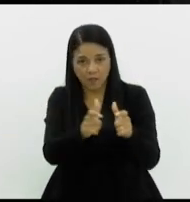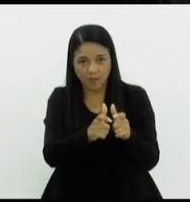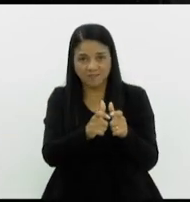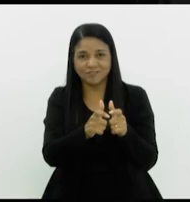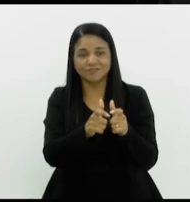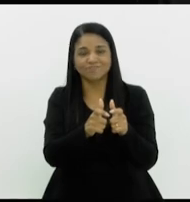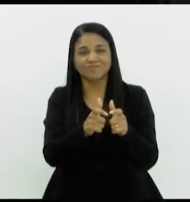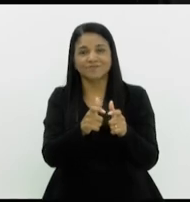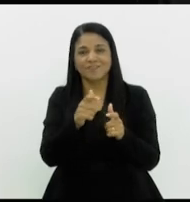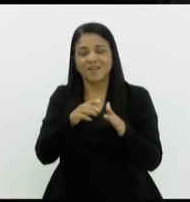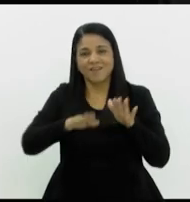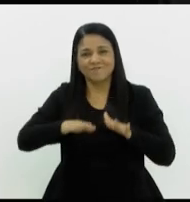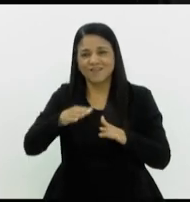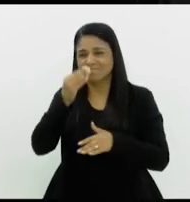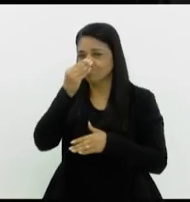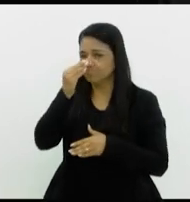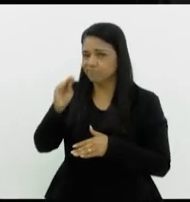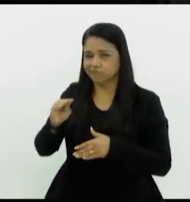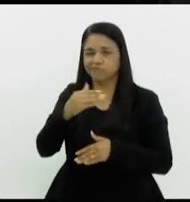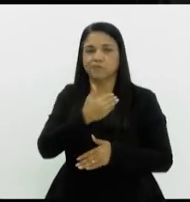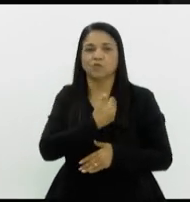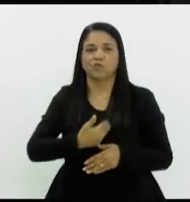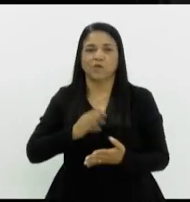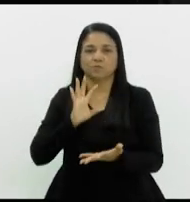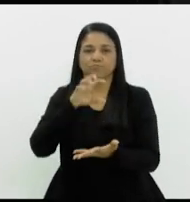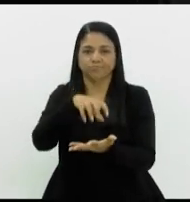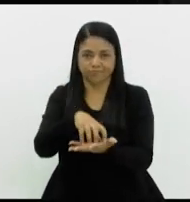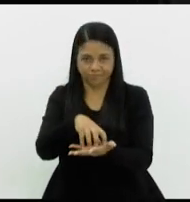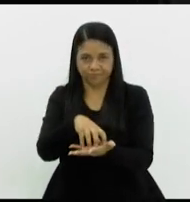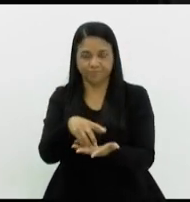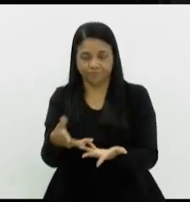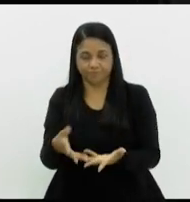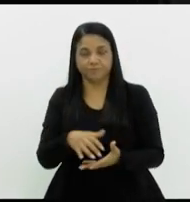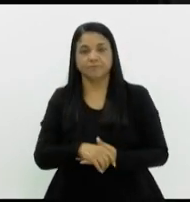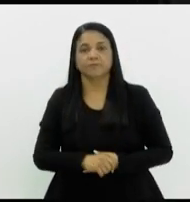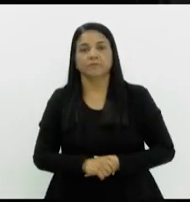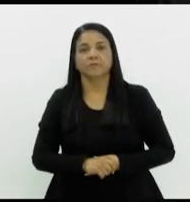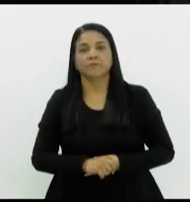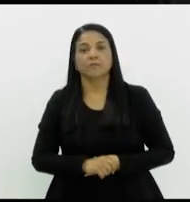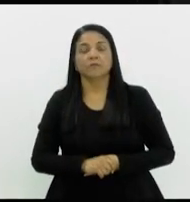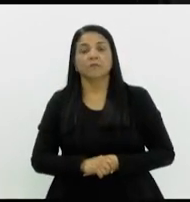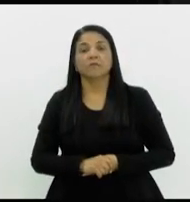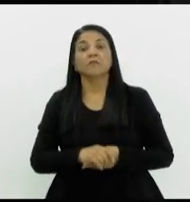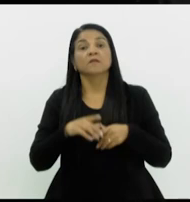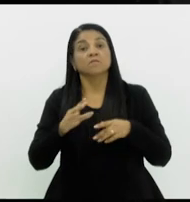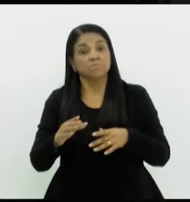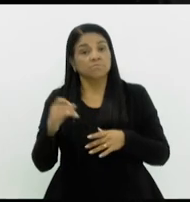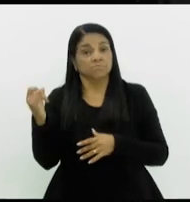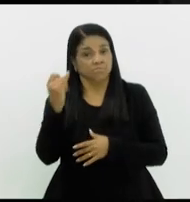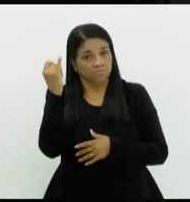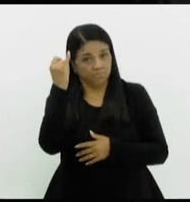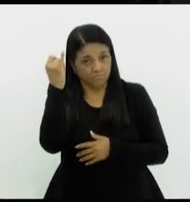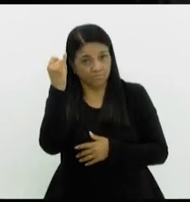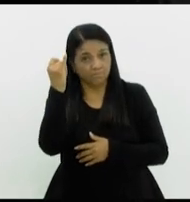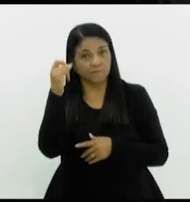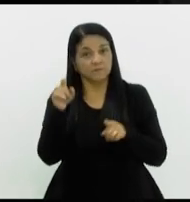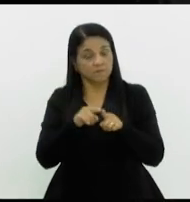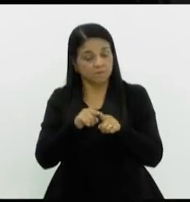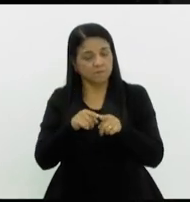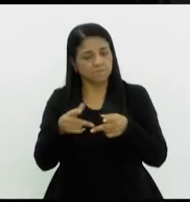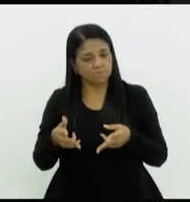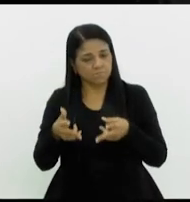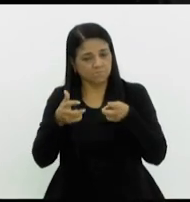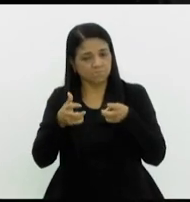são negligenciados pelo governo central. Apesar de essencial, vale observar que